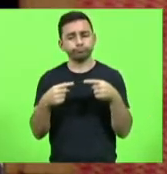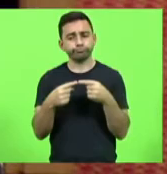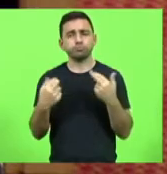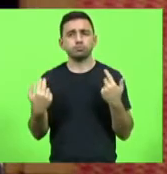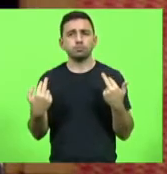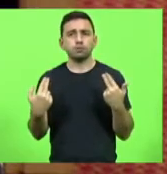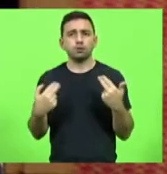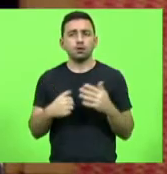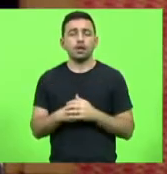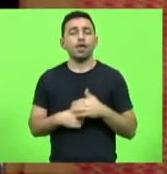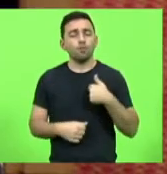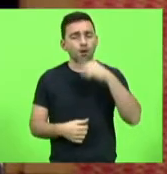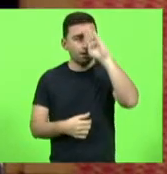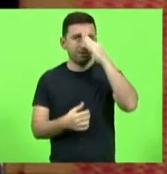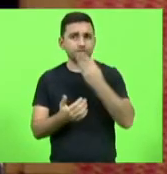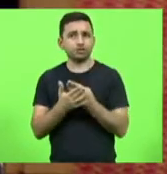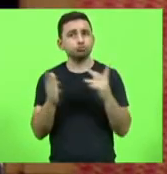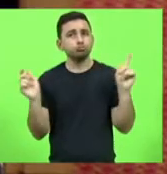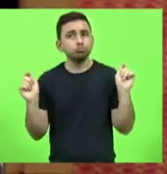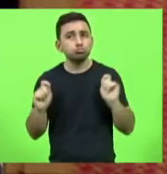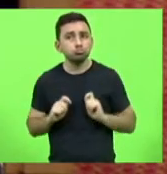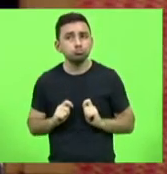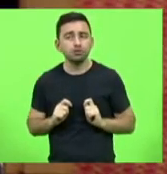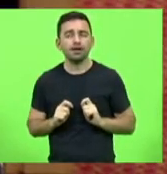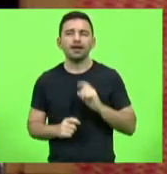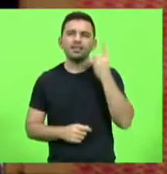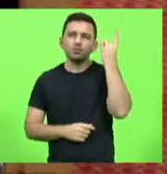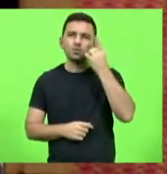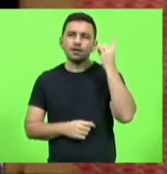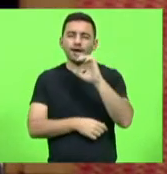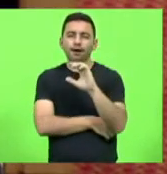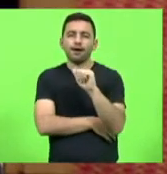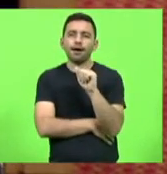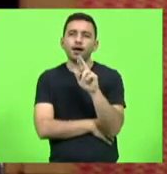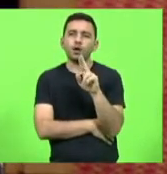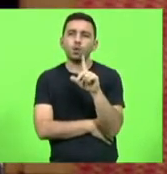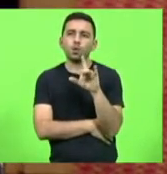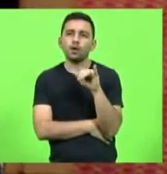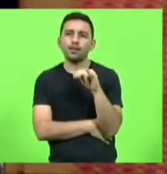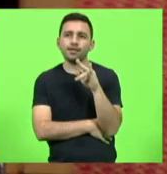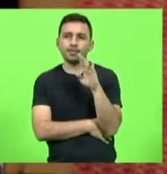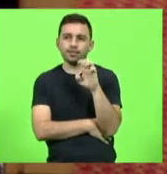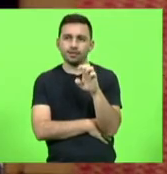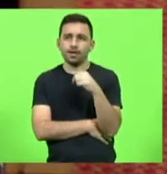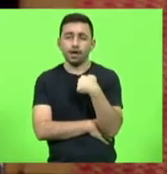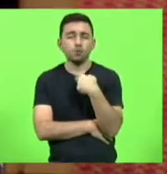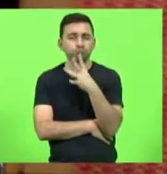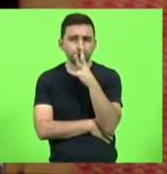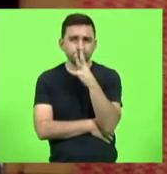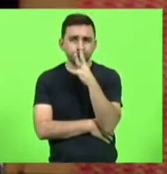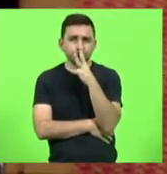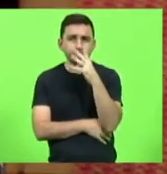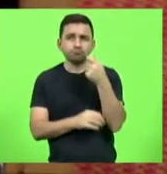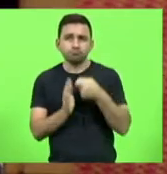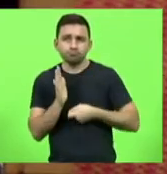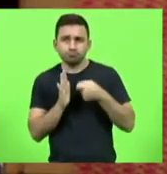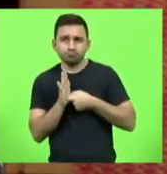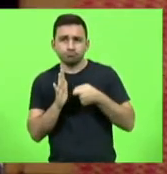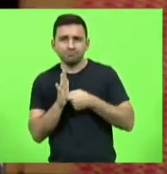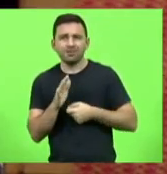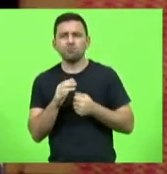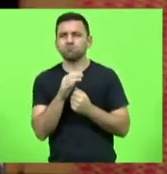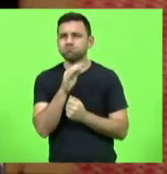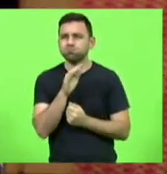vai fazer. A deputada Caroline Detone, que eu admiro a luta, várias